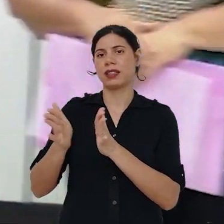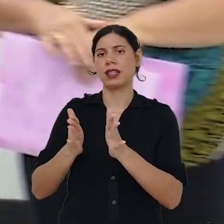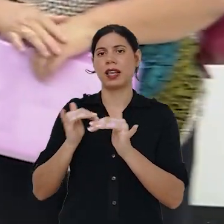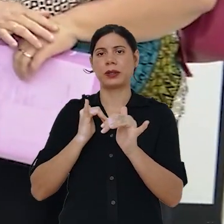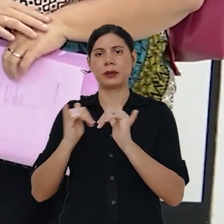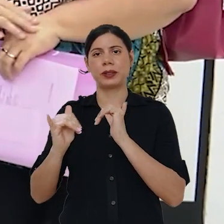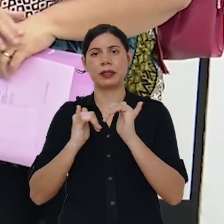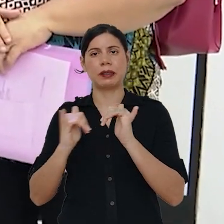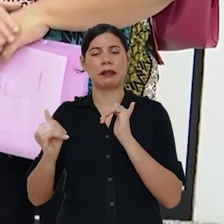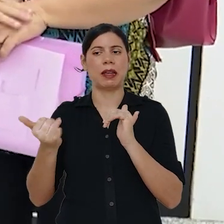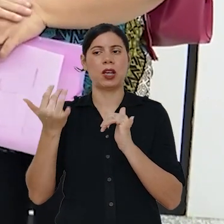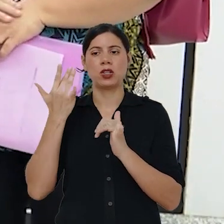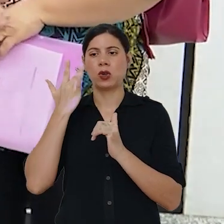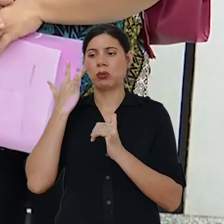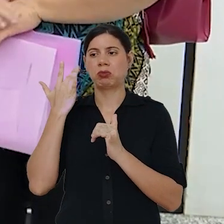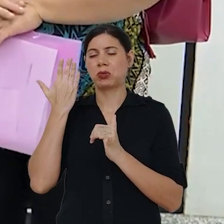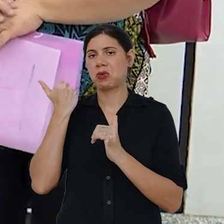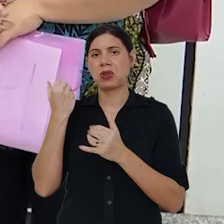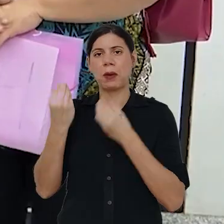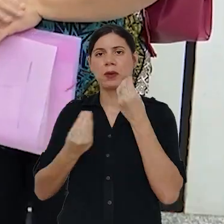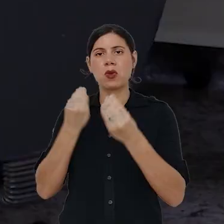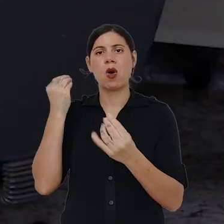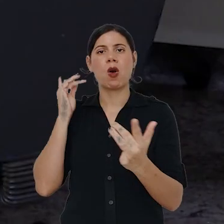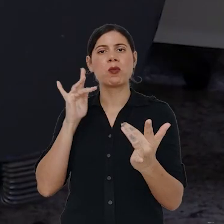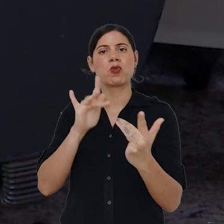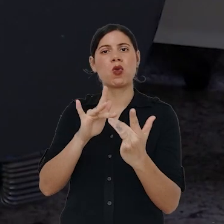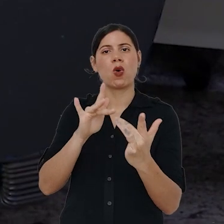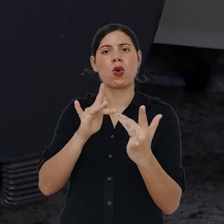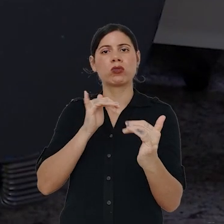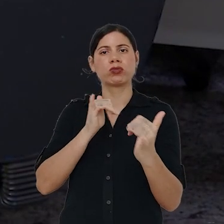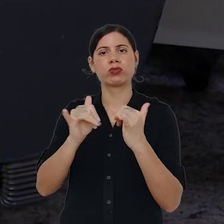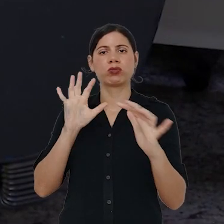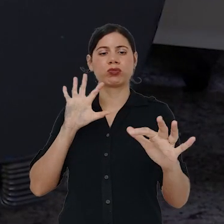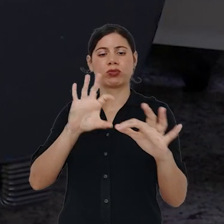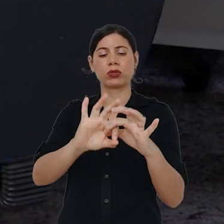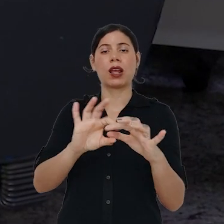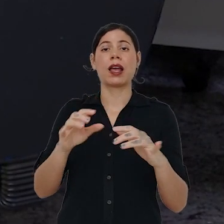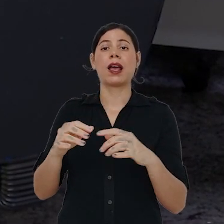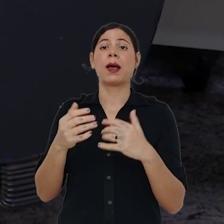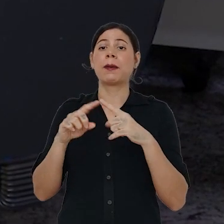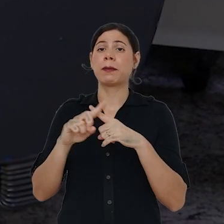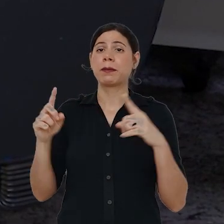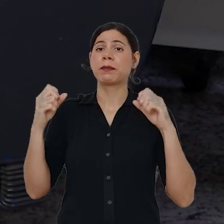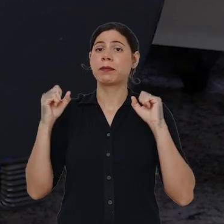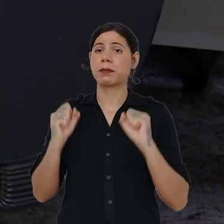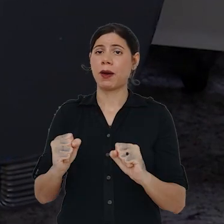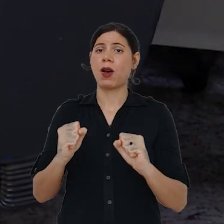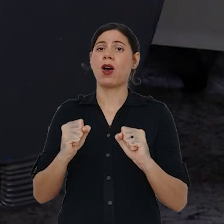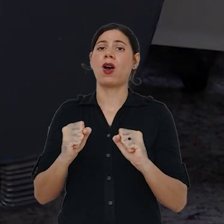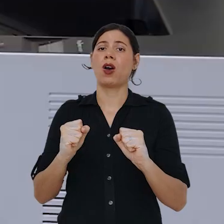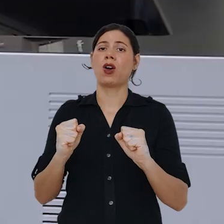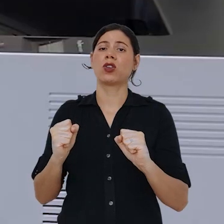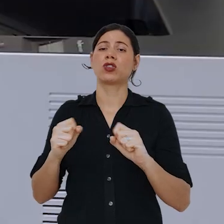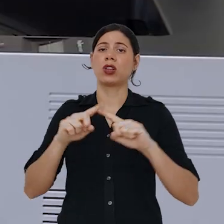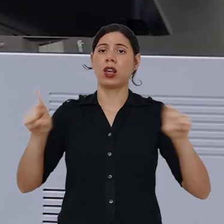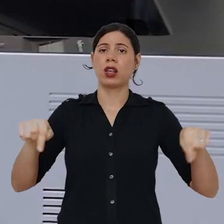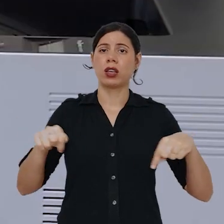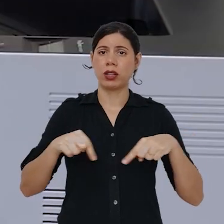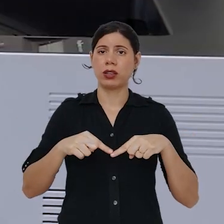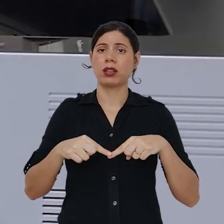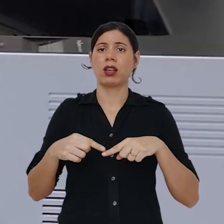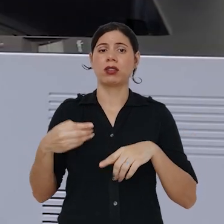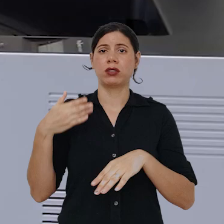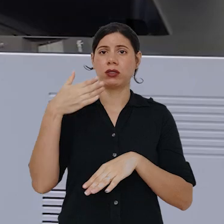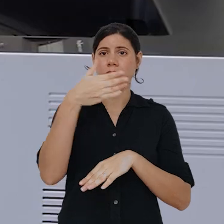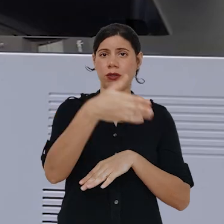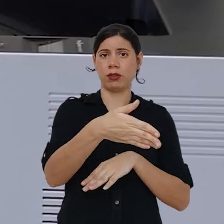acesso à internet ou não saiba se conectar, mas queira acompanhar uma sessão de julgamento, poderá fazer isso na sala de atendimento